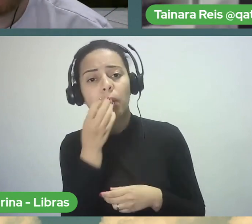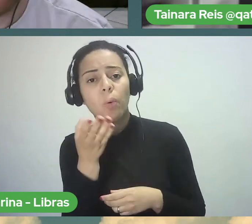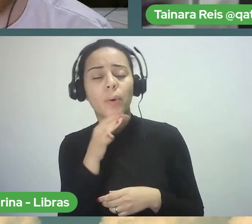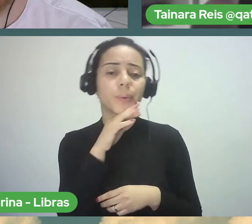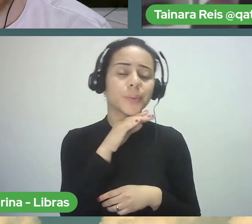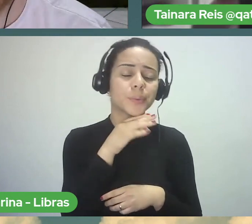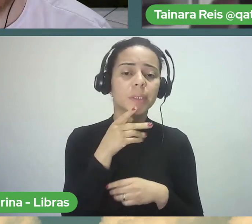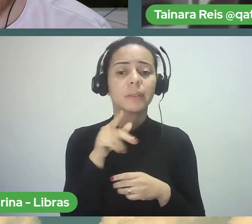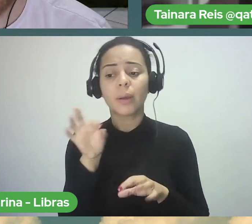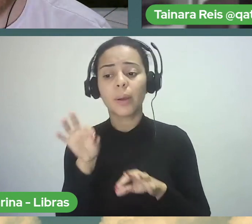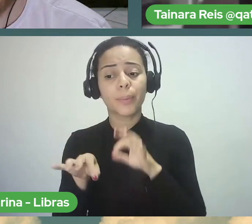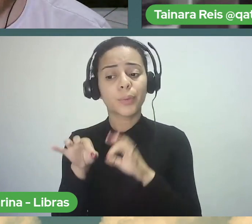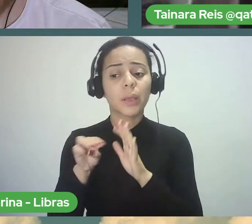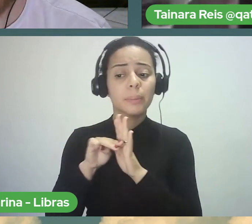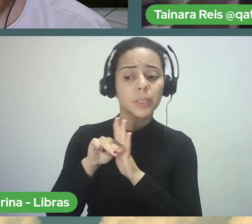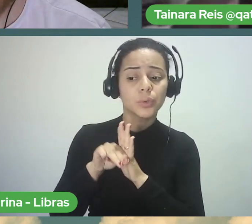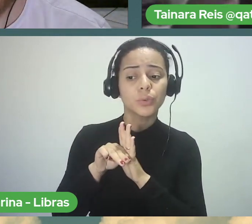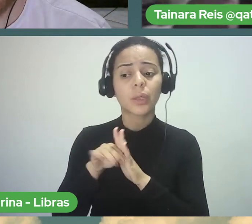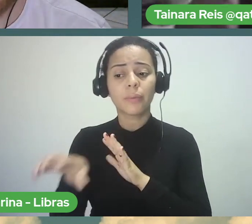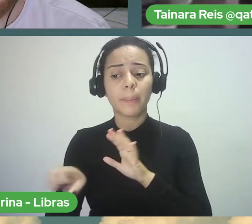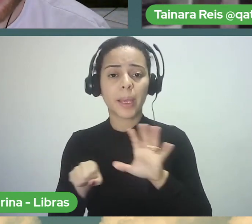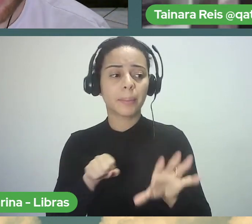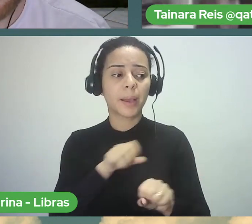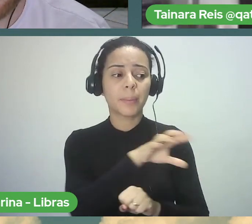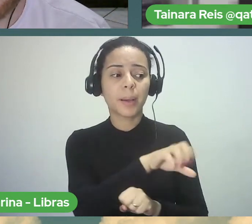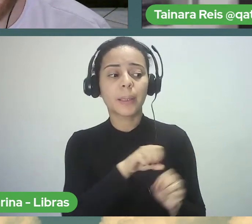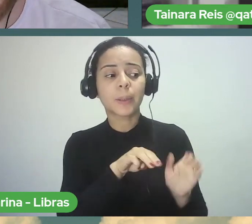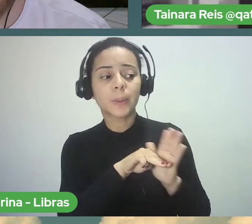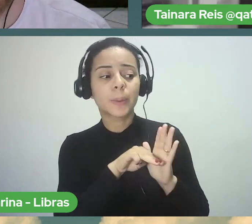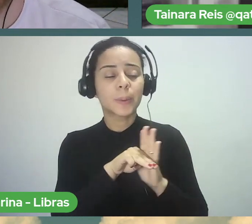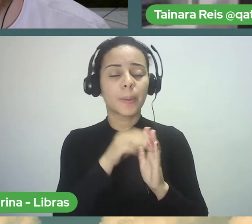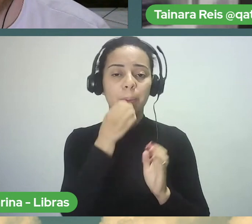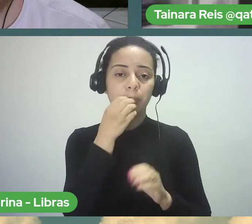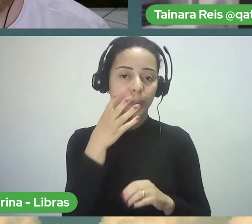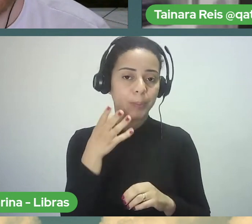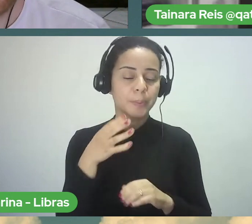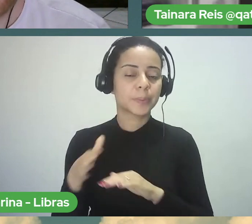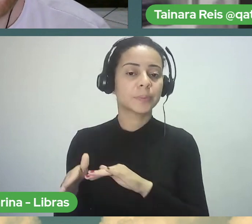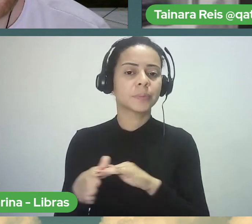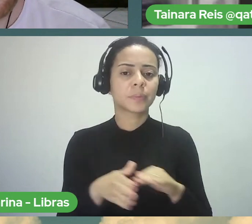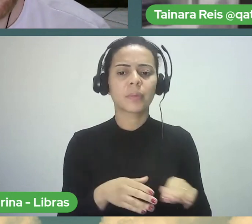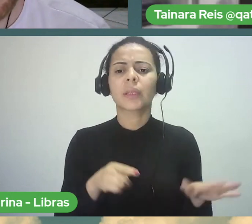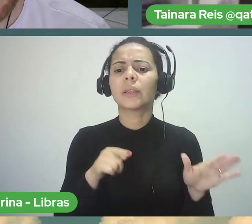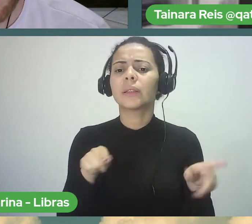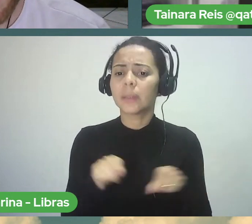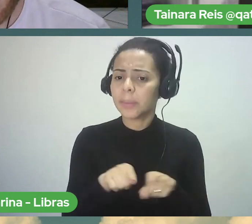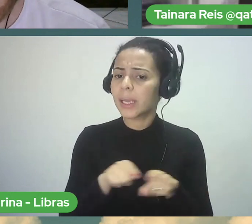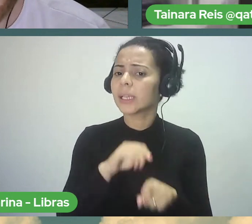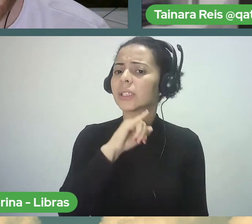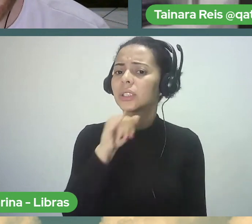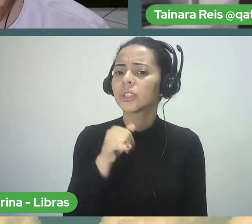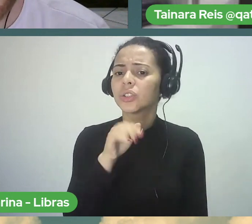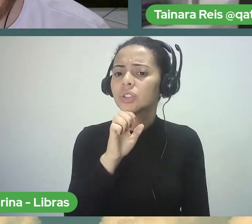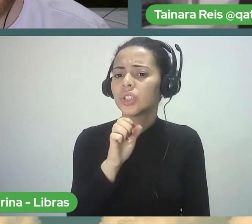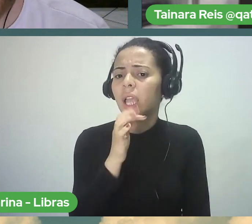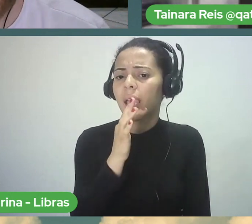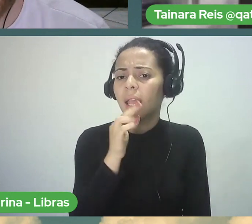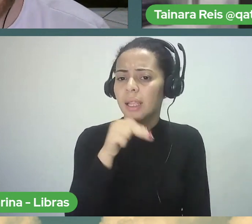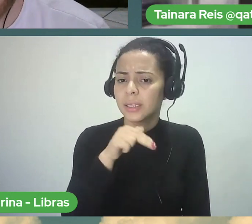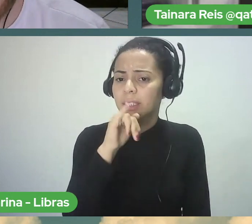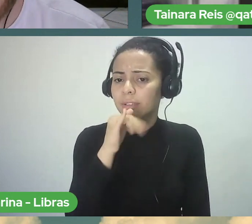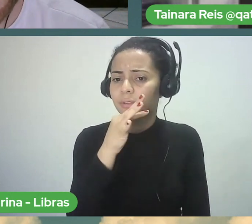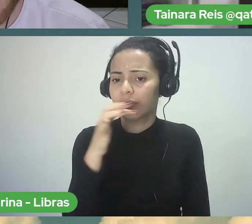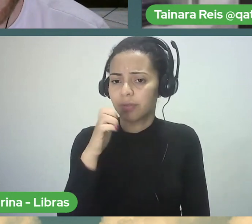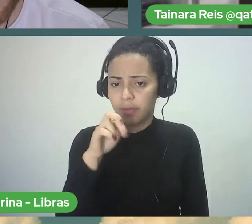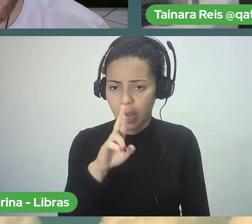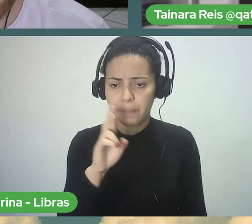Legal. A outra pergunta, que eu acho que é da Jennifer também, se o time mostra resistência às práticas e às propostas